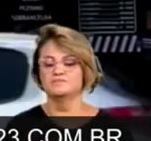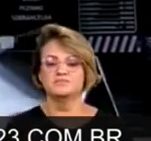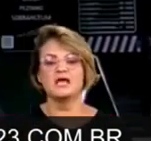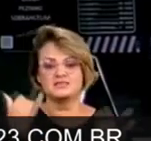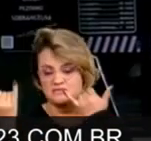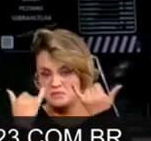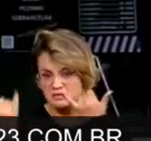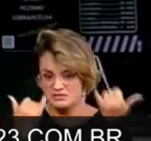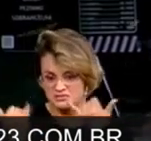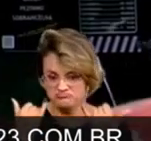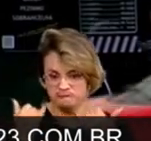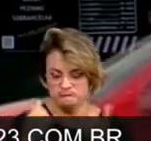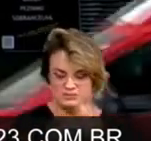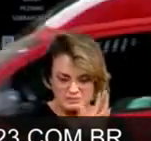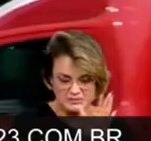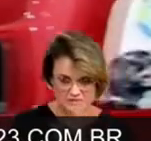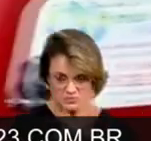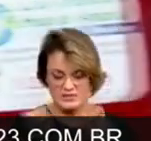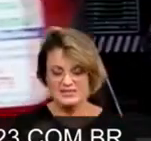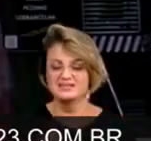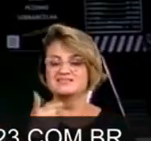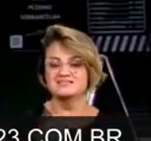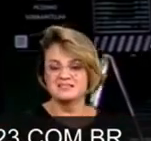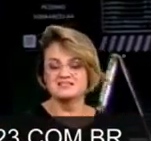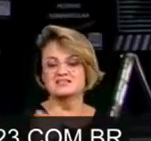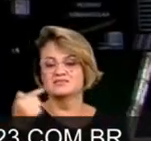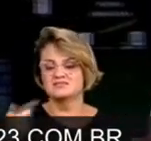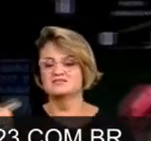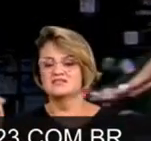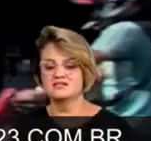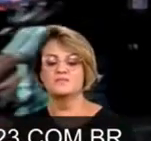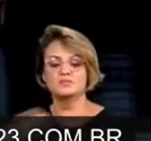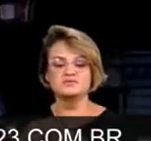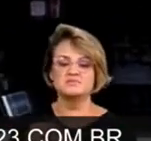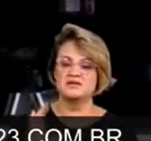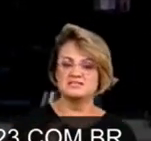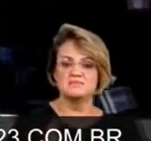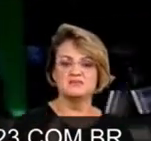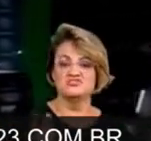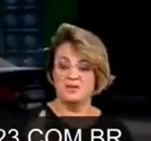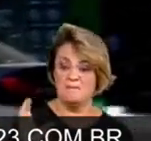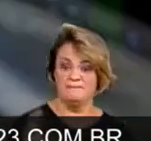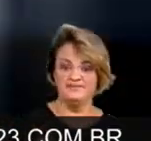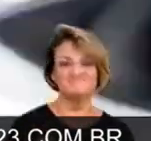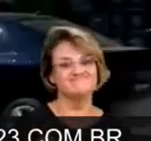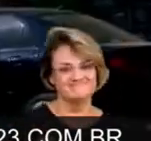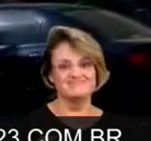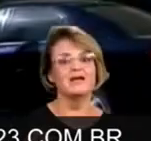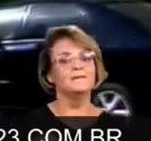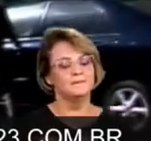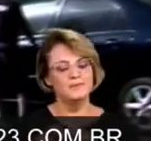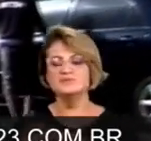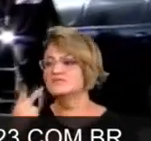da Confederação Nacional de Municípios mostram que 770 municípios vão receber menos recursos. Por isso, a